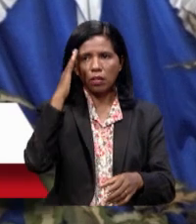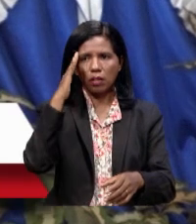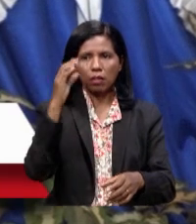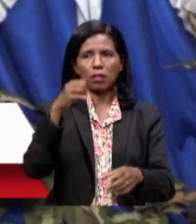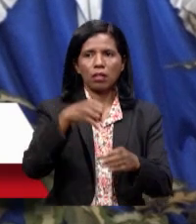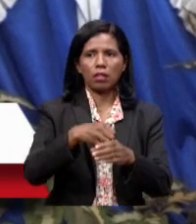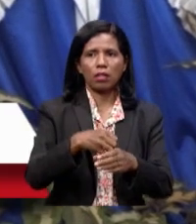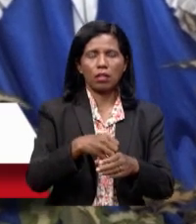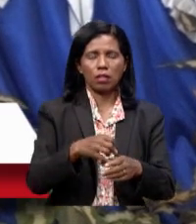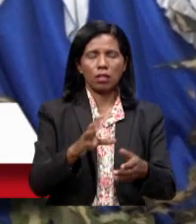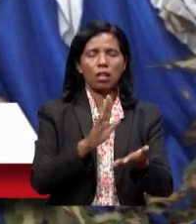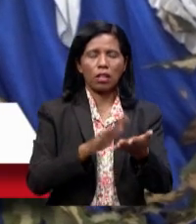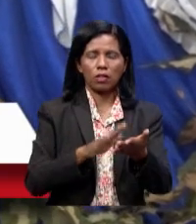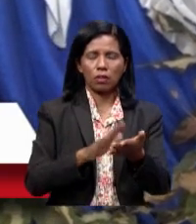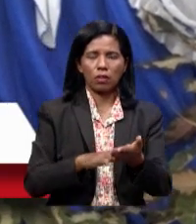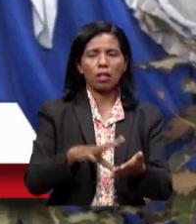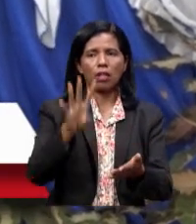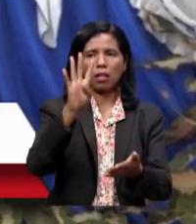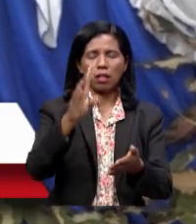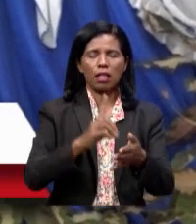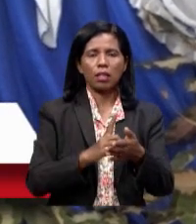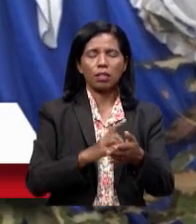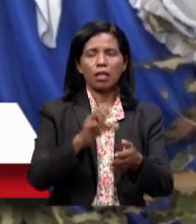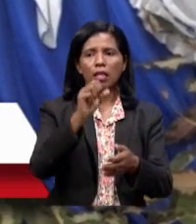concluir quarta classe de ensino classe A.